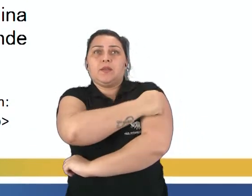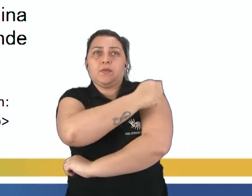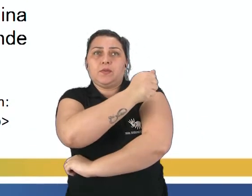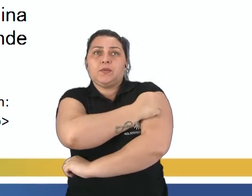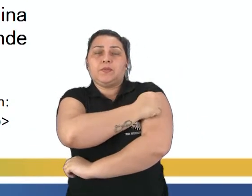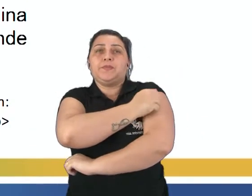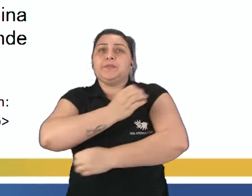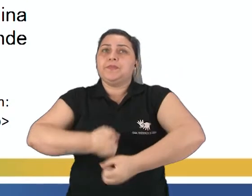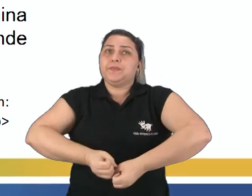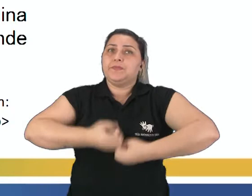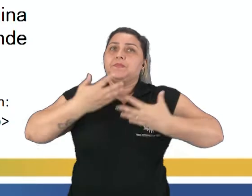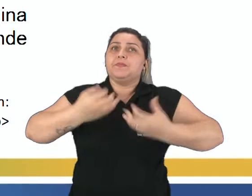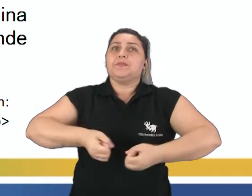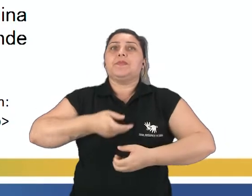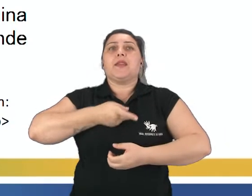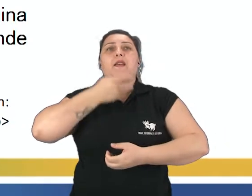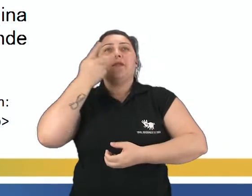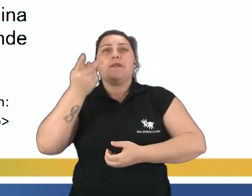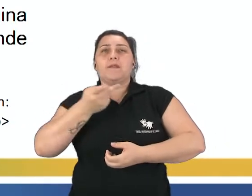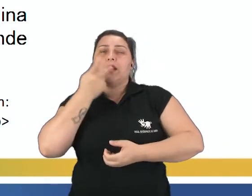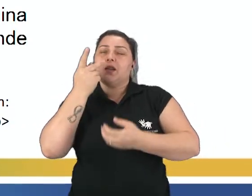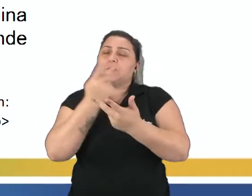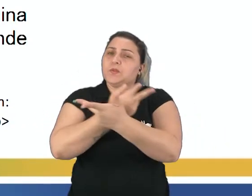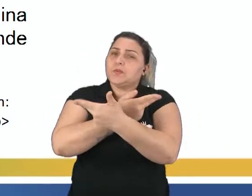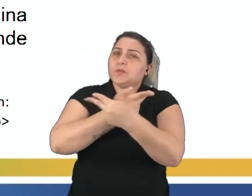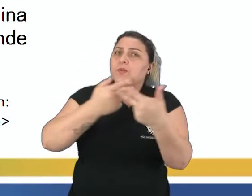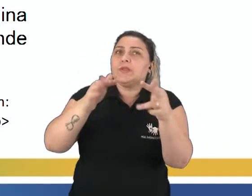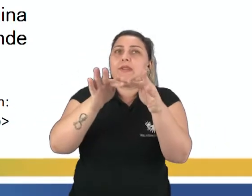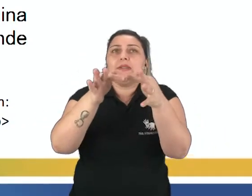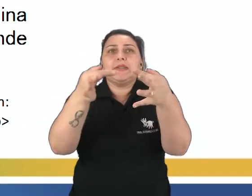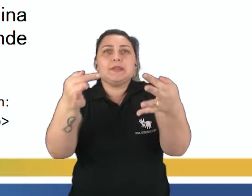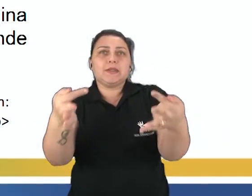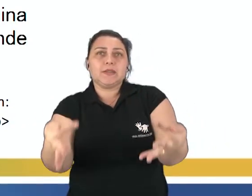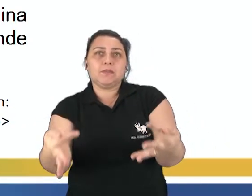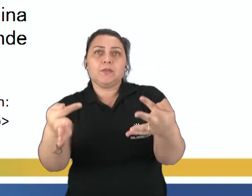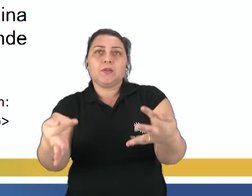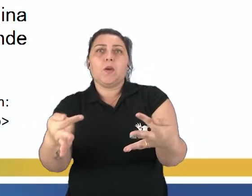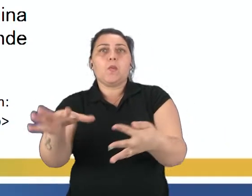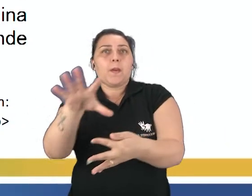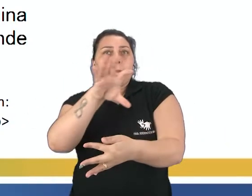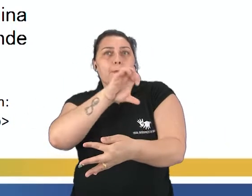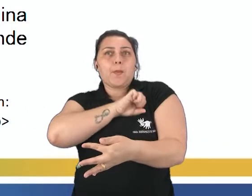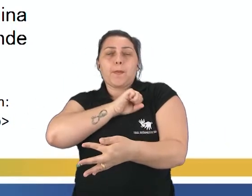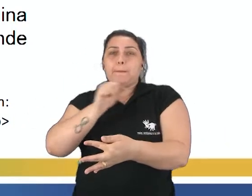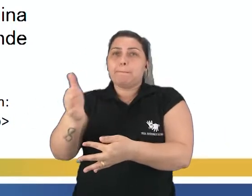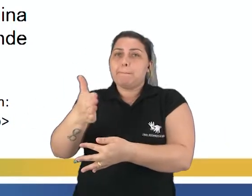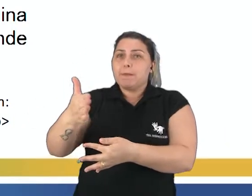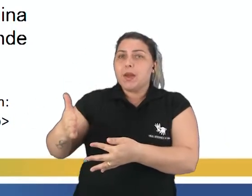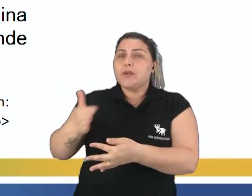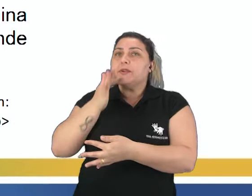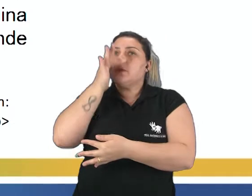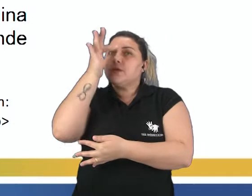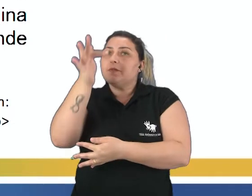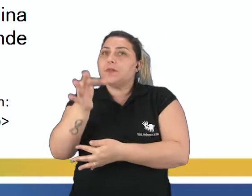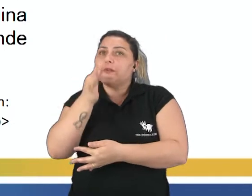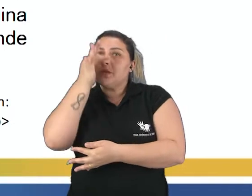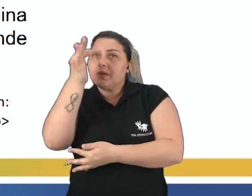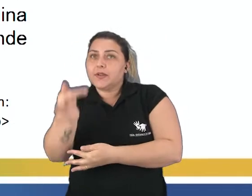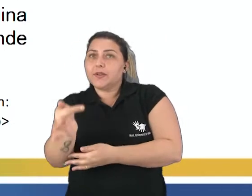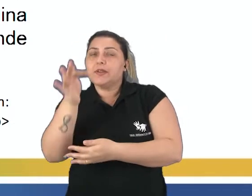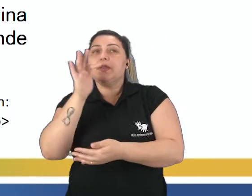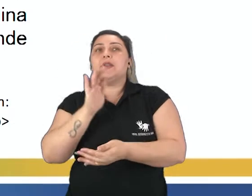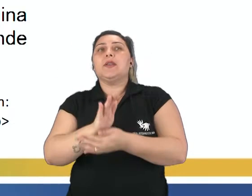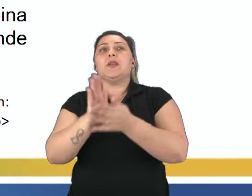e alunos. Suas poesias falam de coisas simples como amor, peixe e